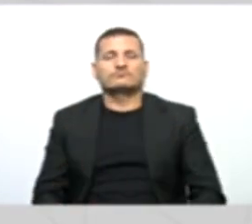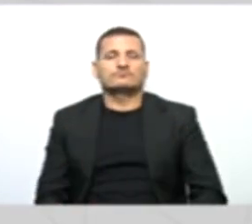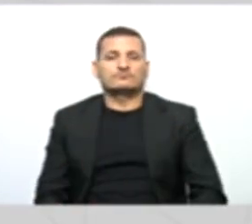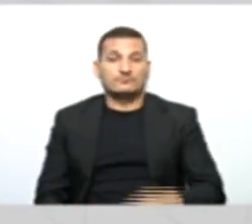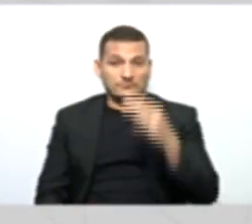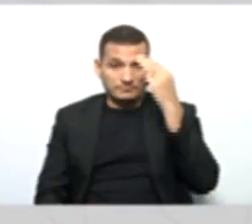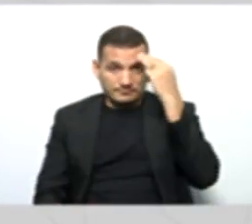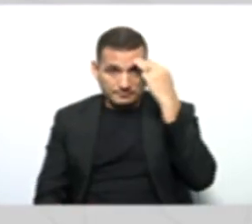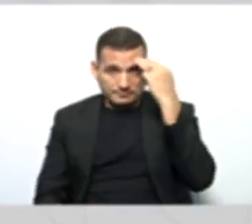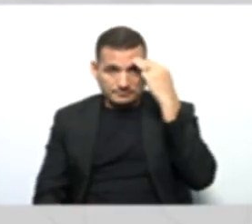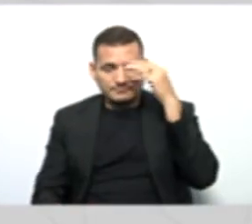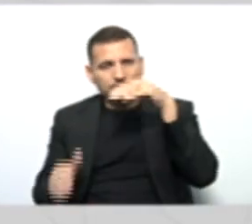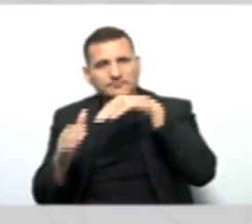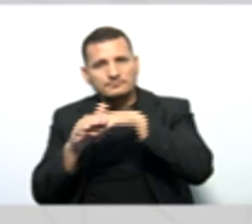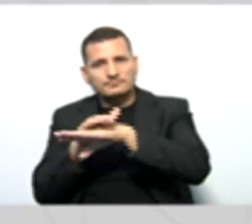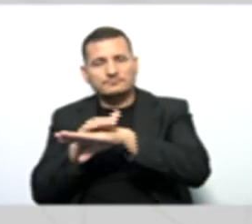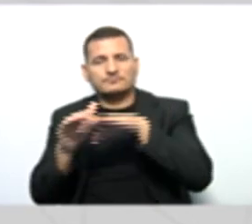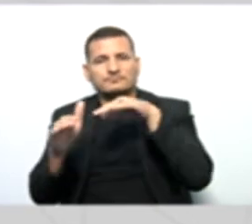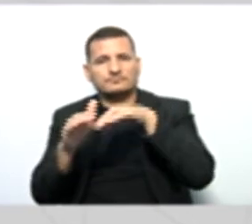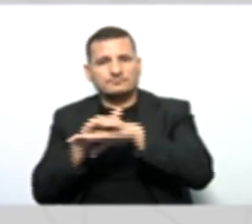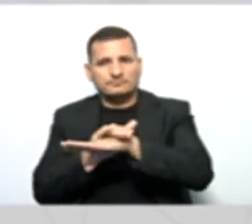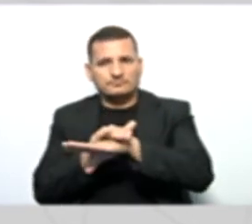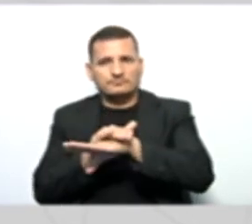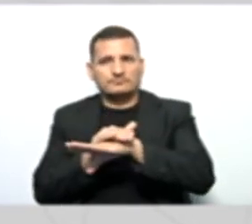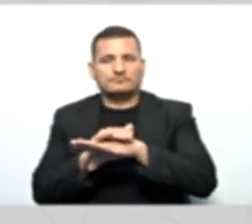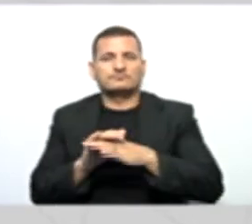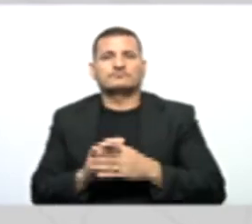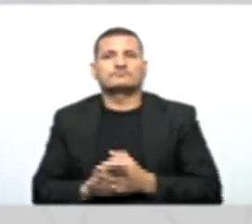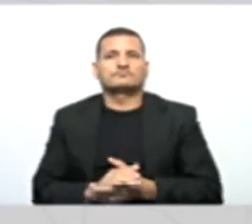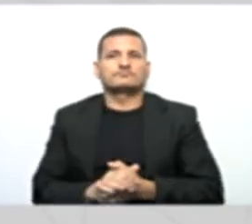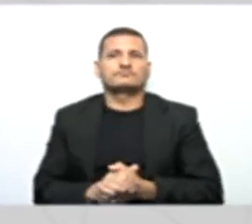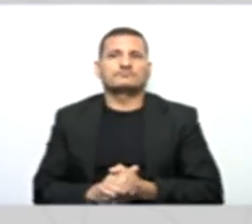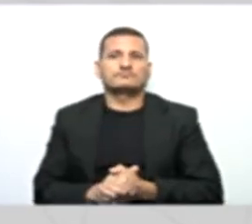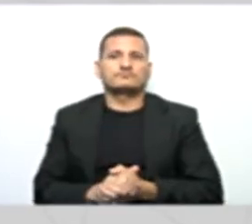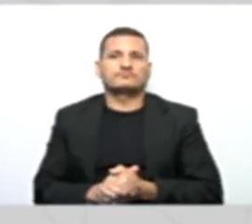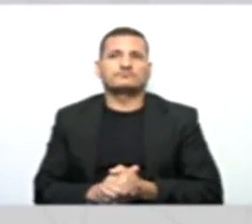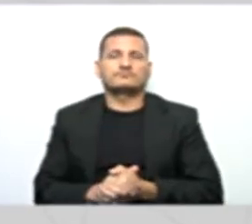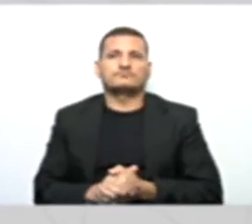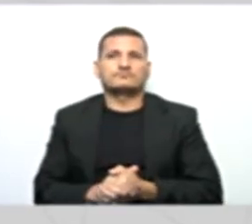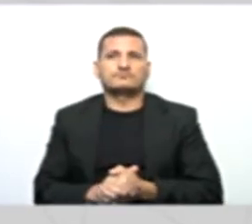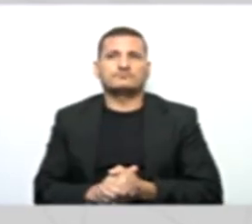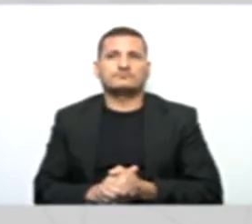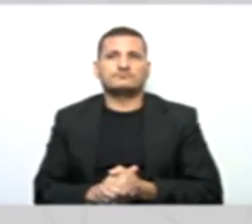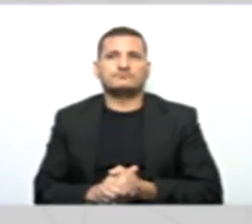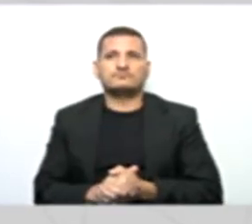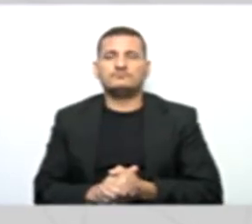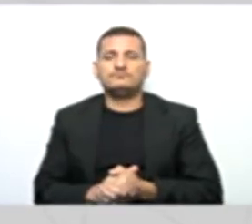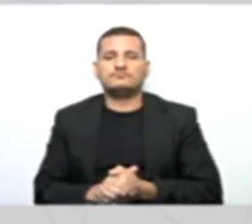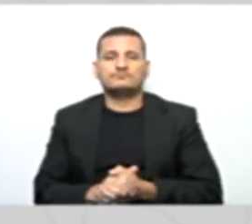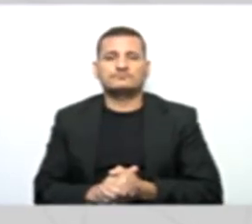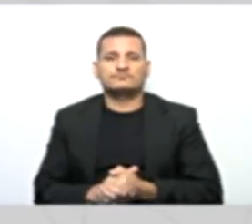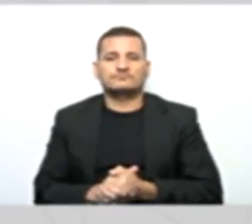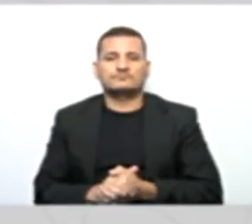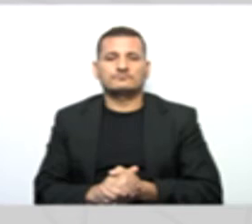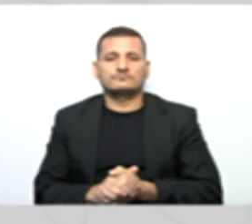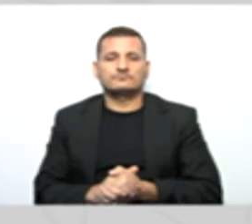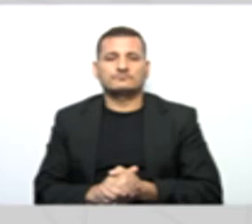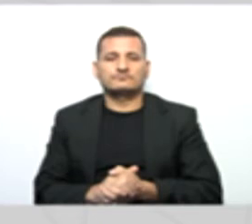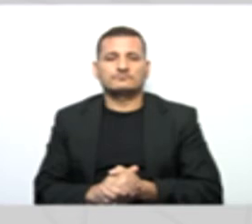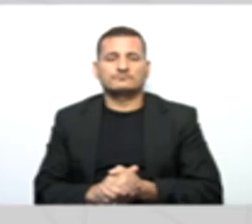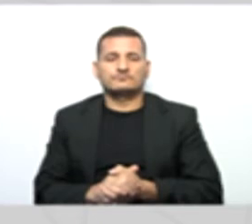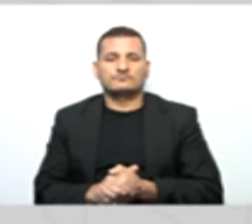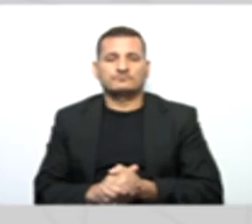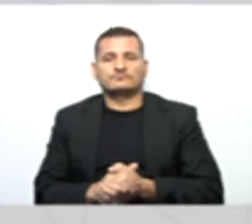objeto armazenado diretamente na memória do computador. Ou seja, criar